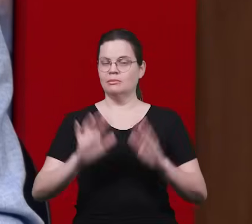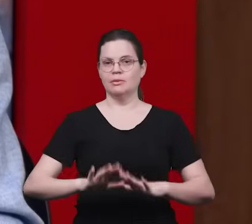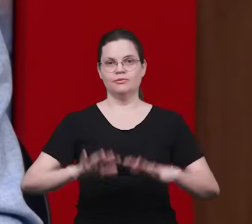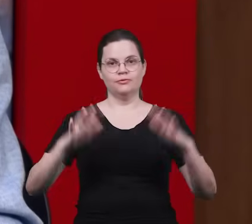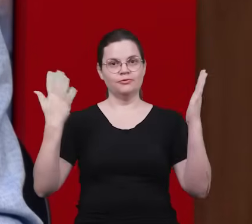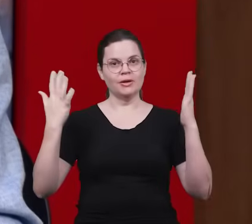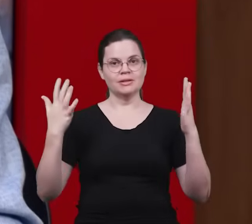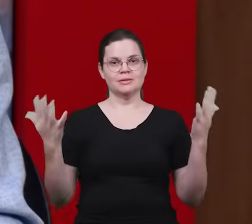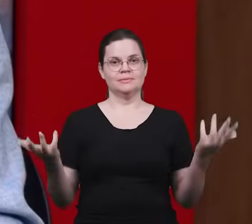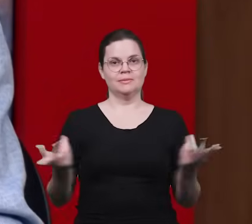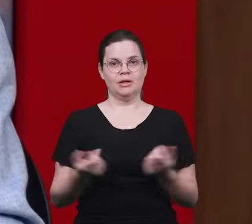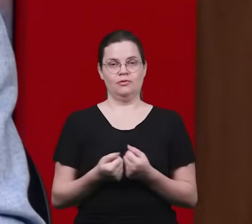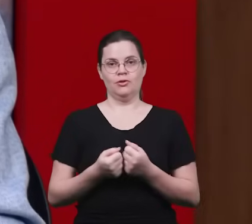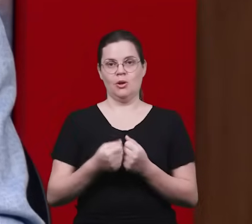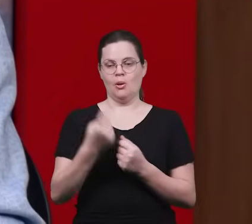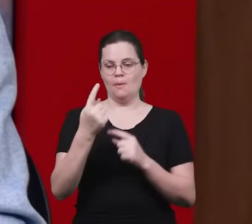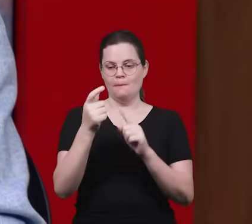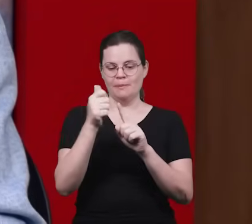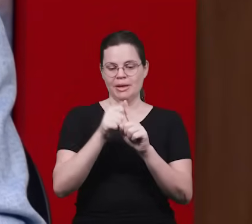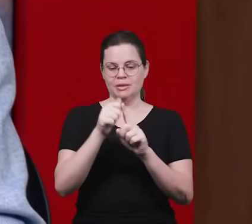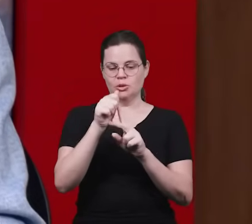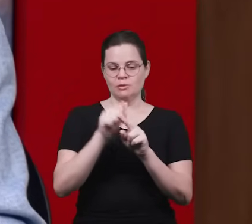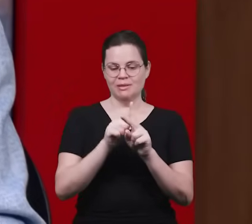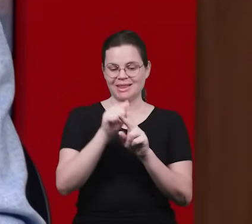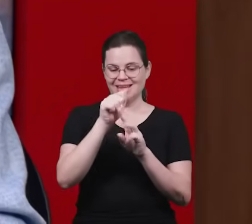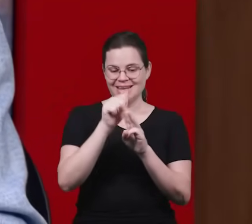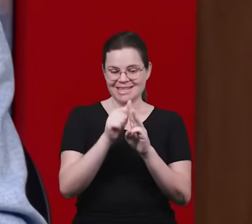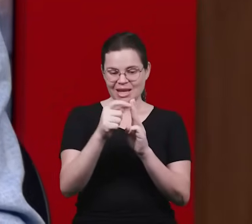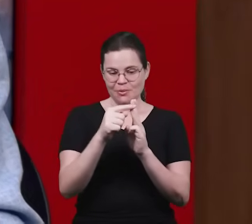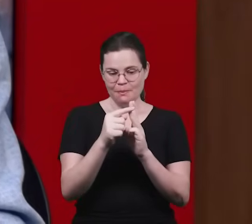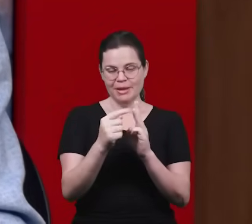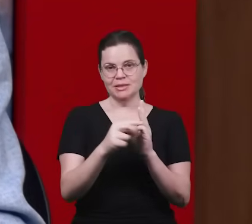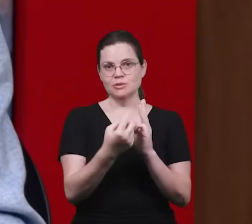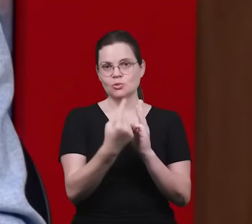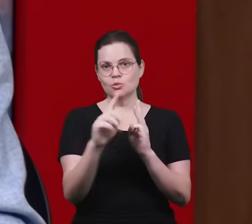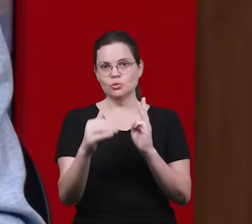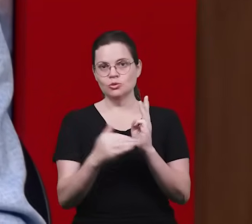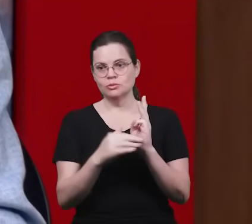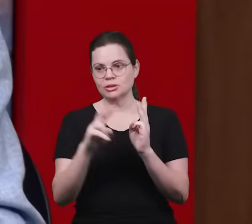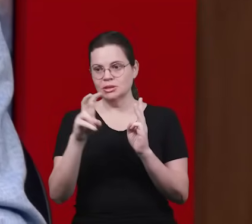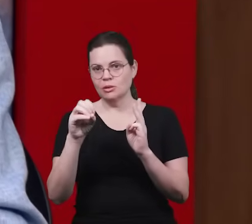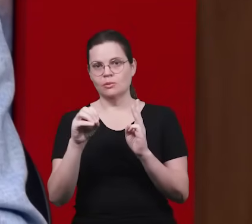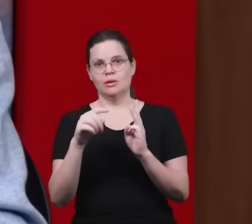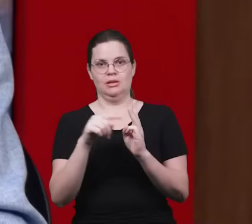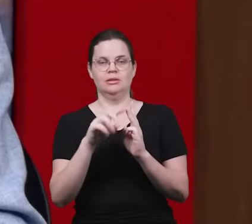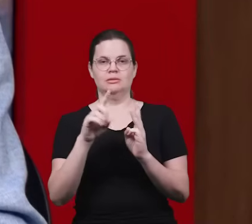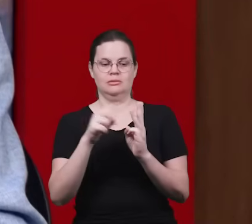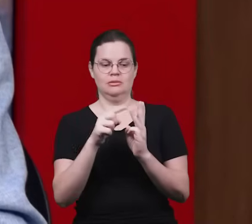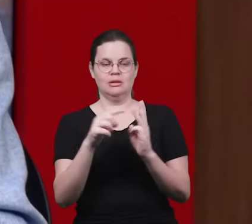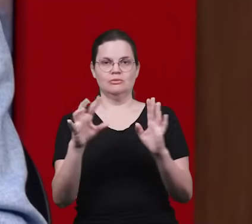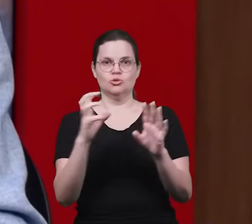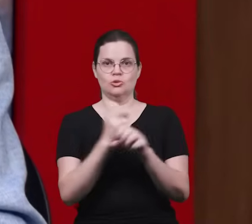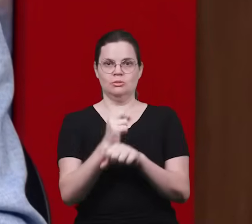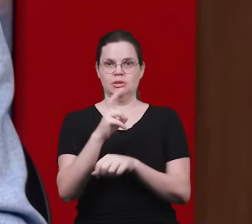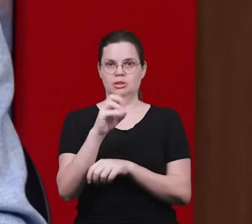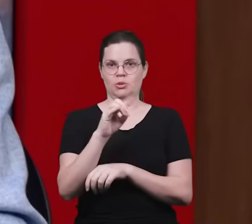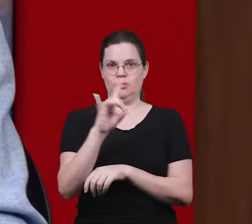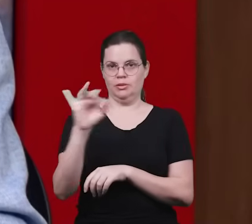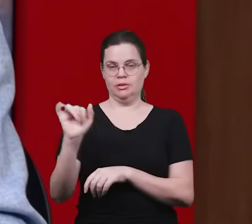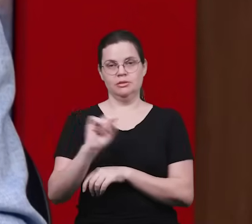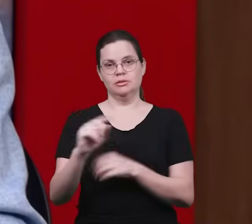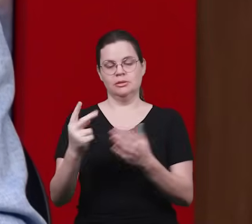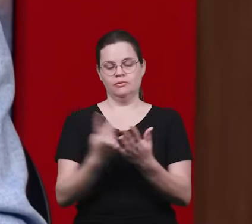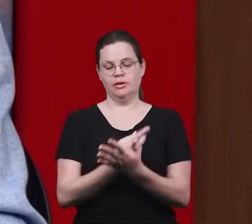notável, porque era uma festa de fartura, né? E isso vai acontecer profeticamente naquela festa